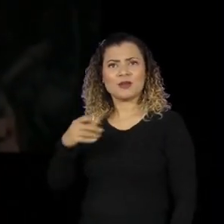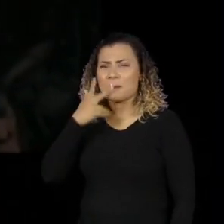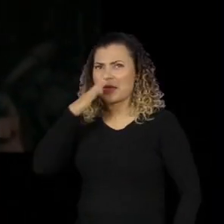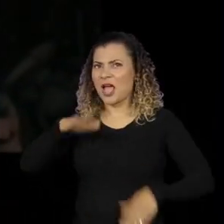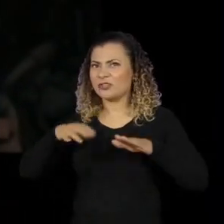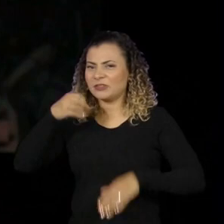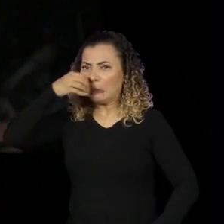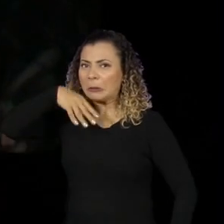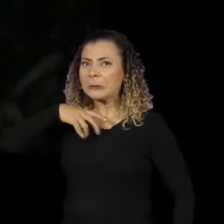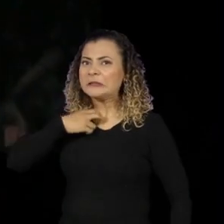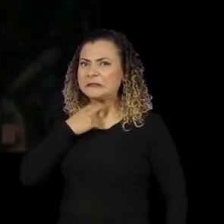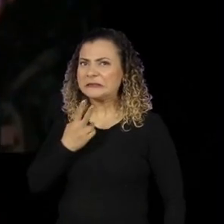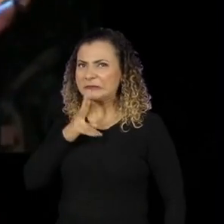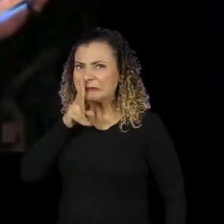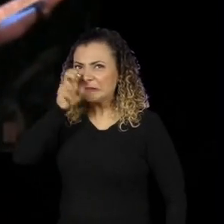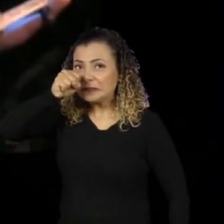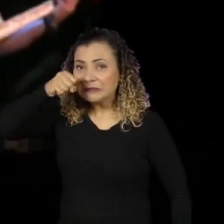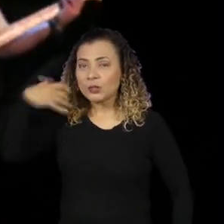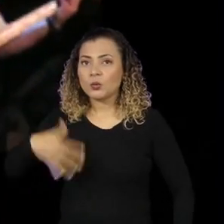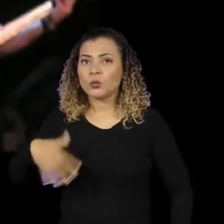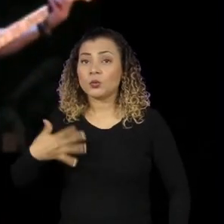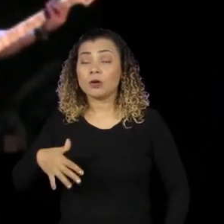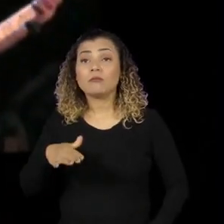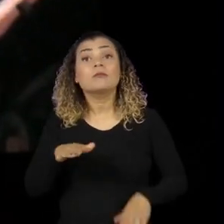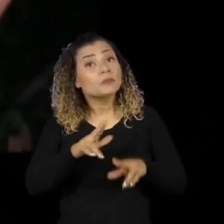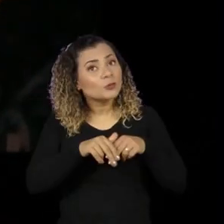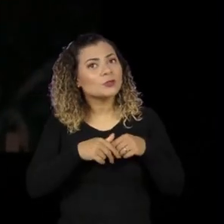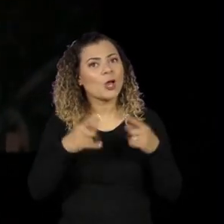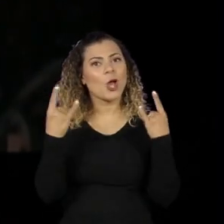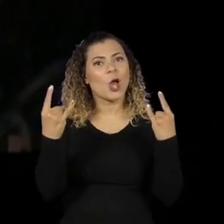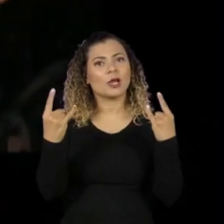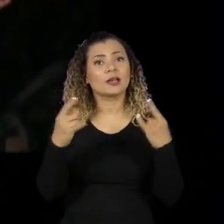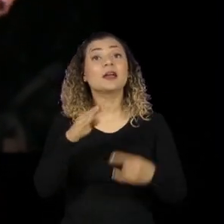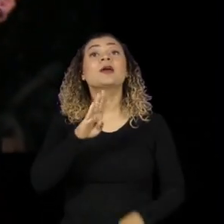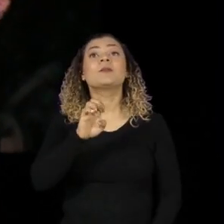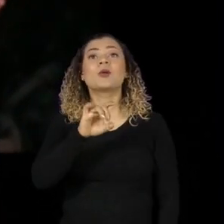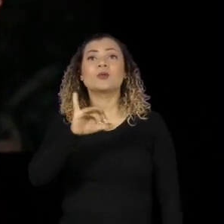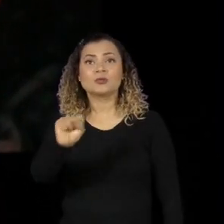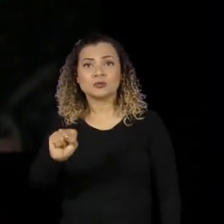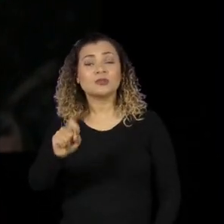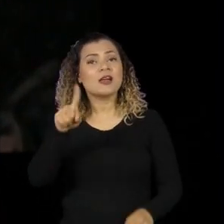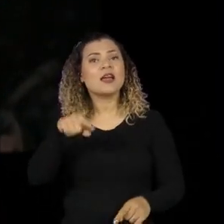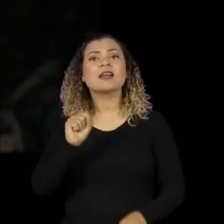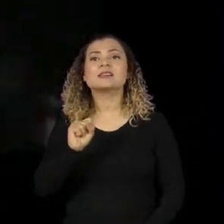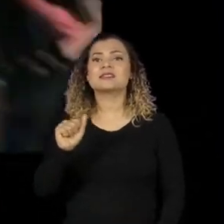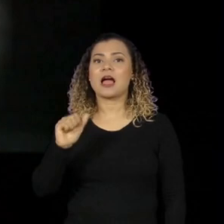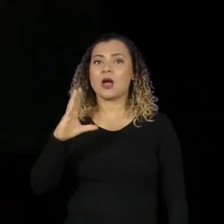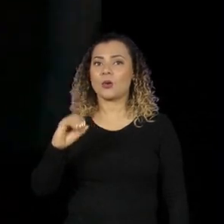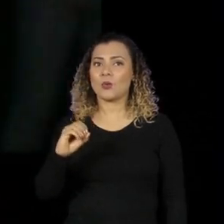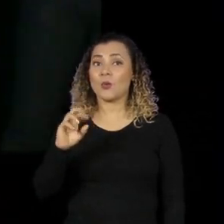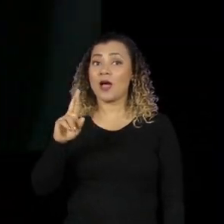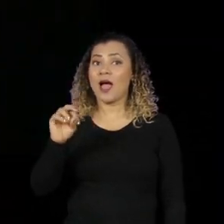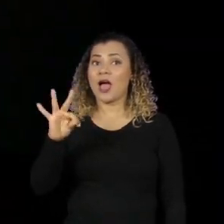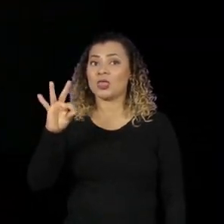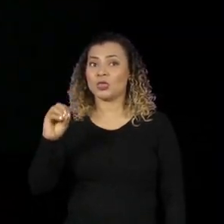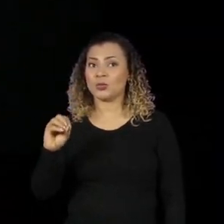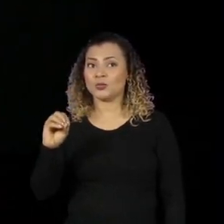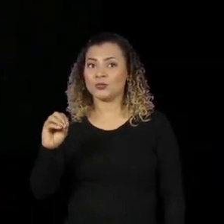agressiva, ora pungente. É rock, é blues, é a Saco de Ratos.